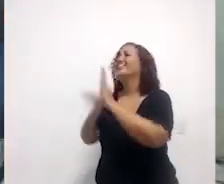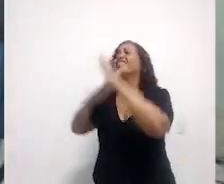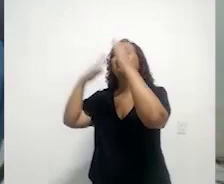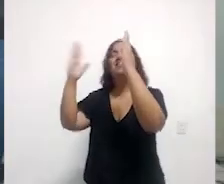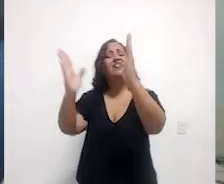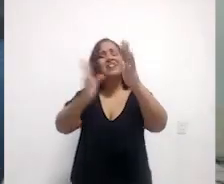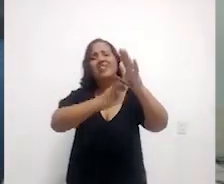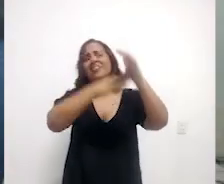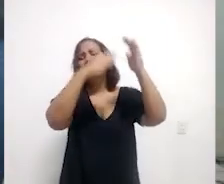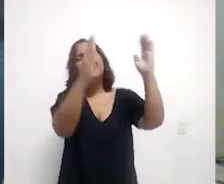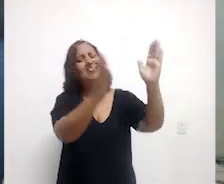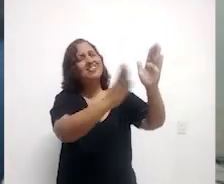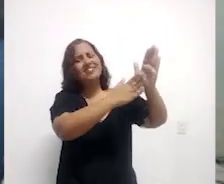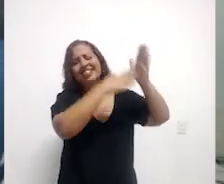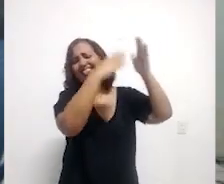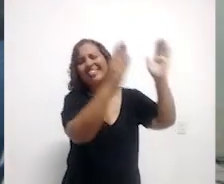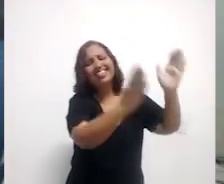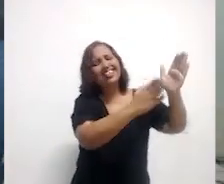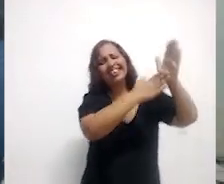Te